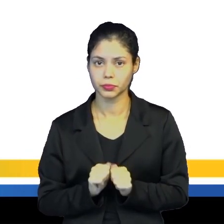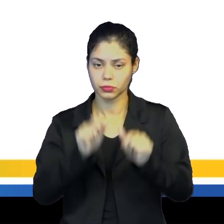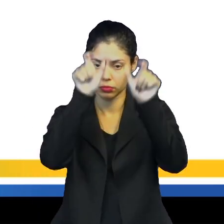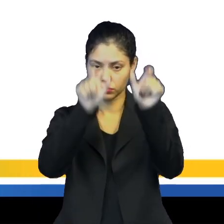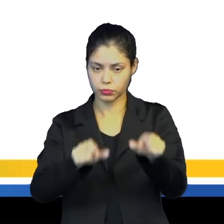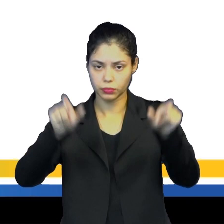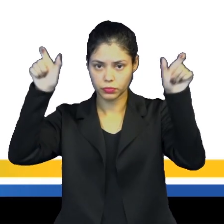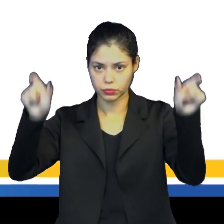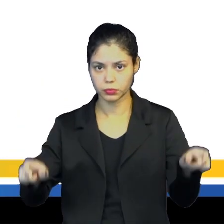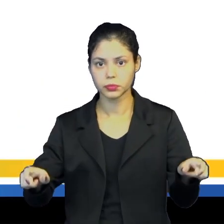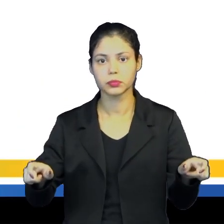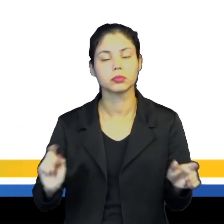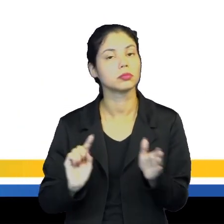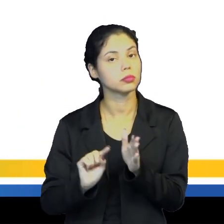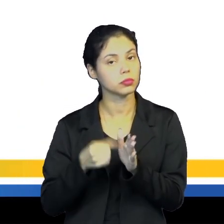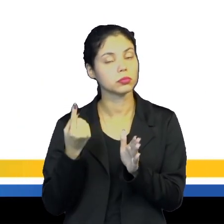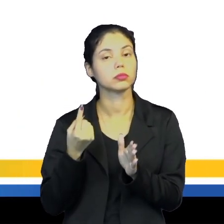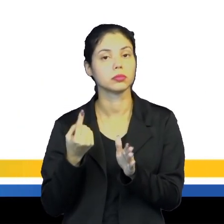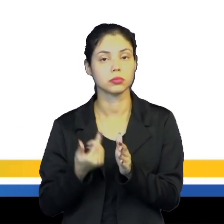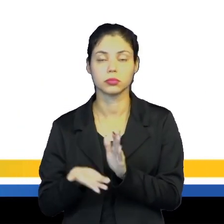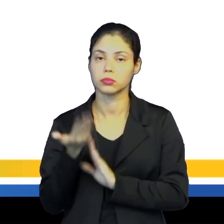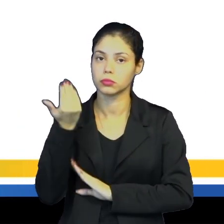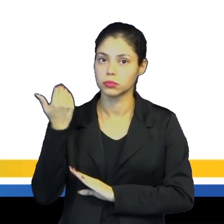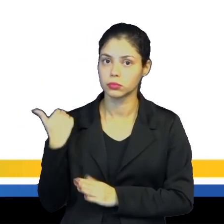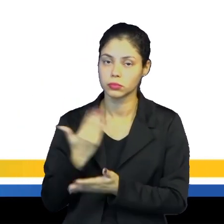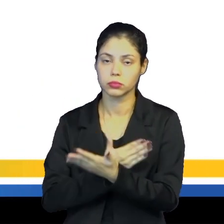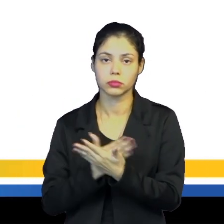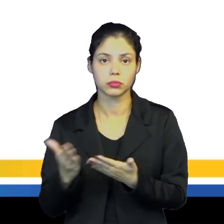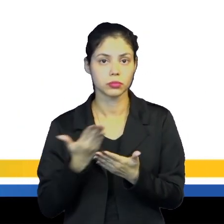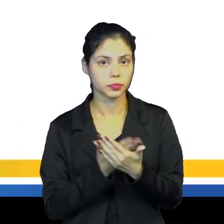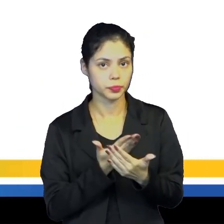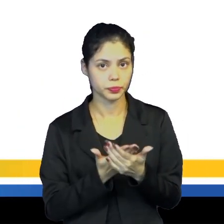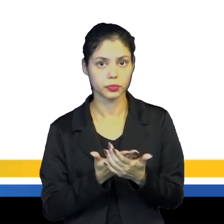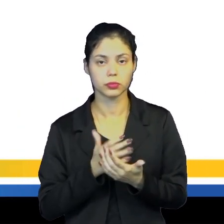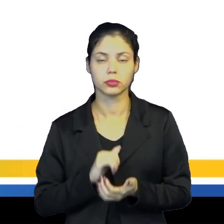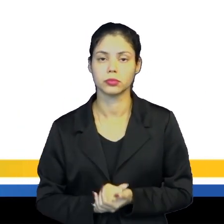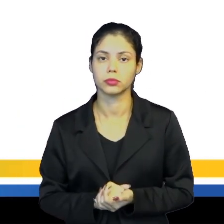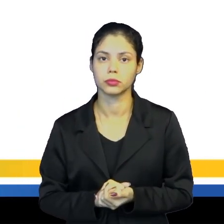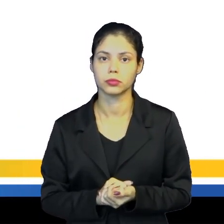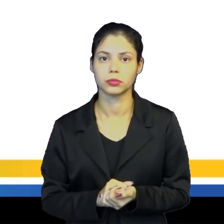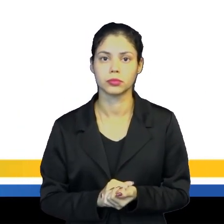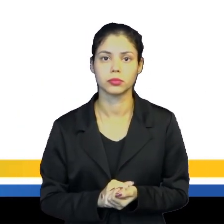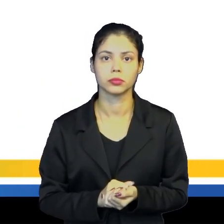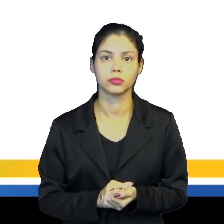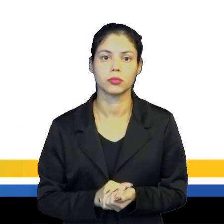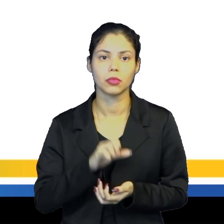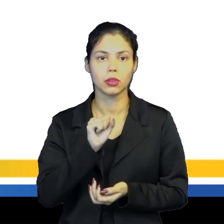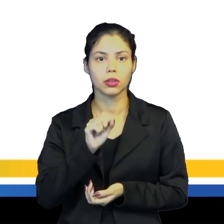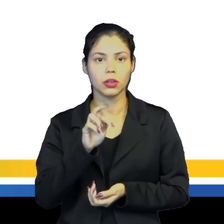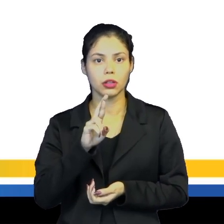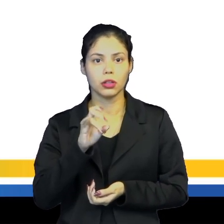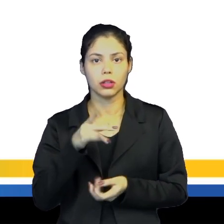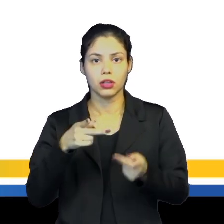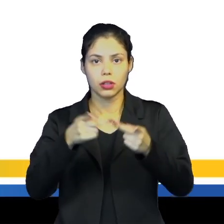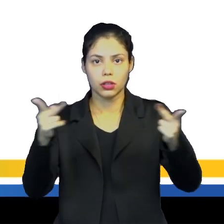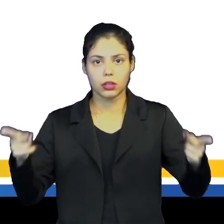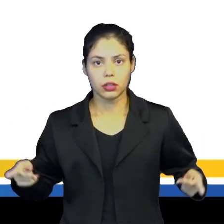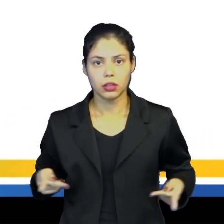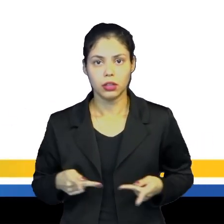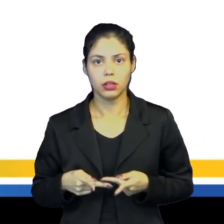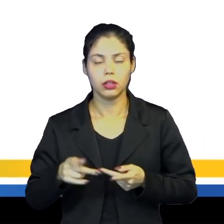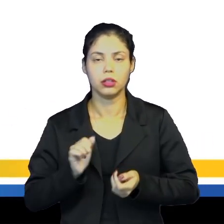barra, que é aquela primeira representação quando a gente começou a aula, tá? Setores,